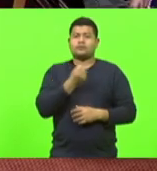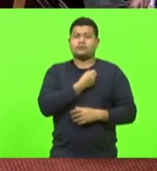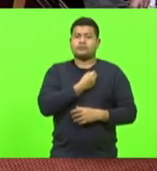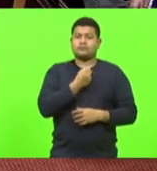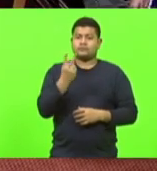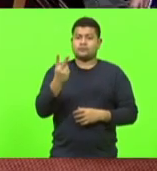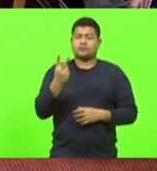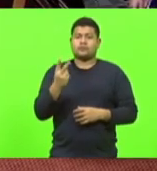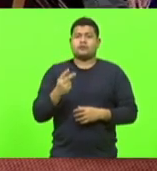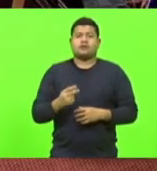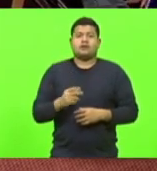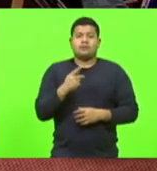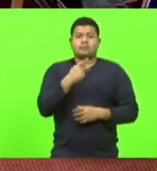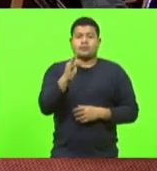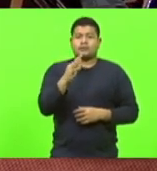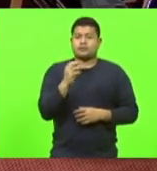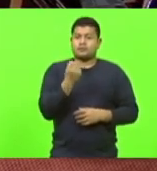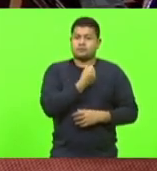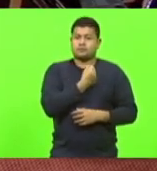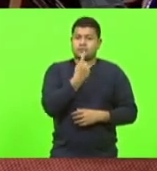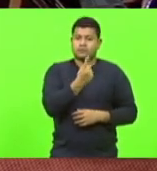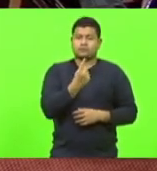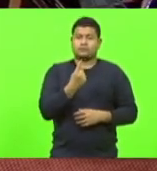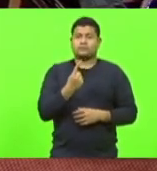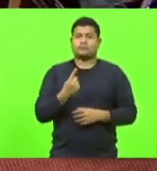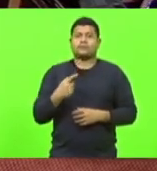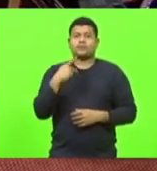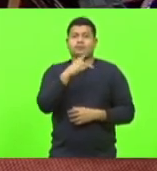progressivo tem Galinha volta 21